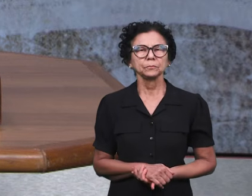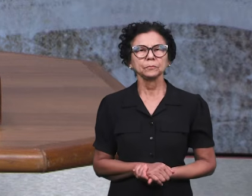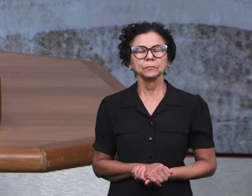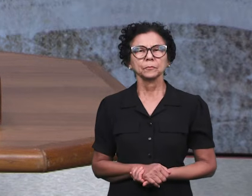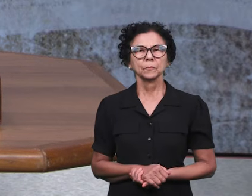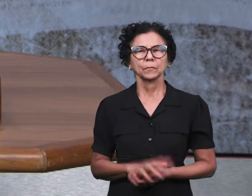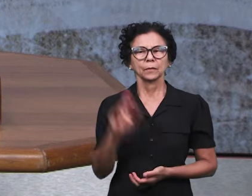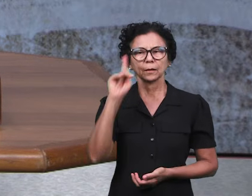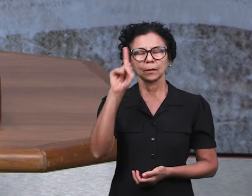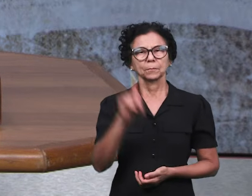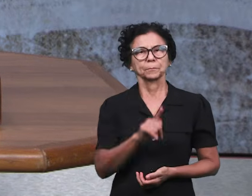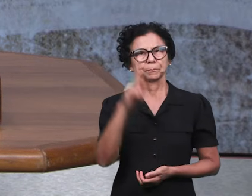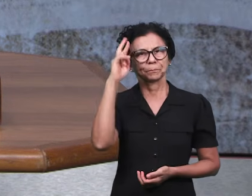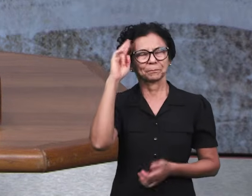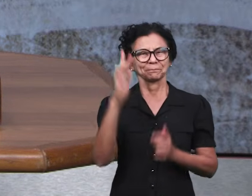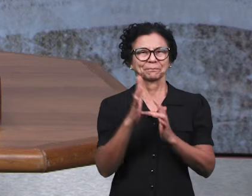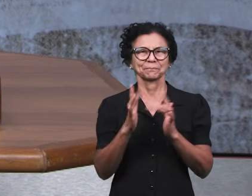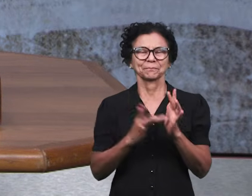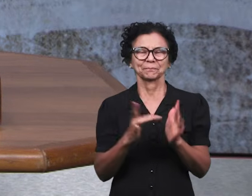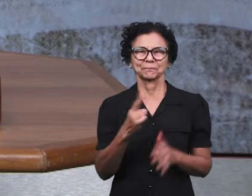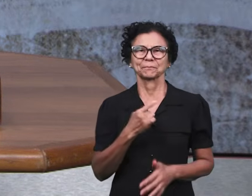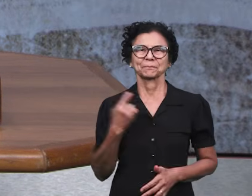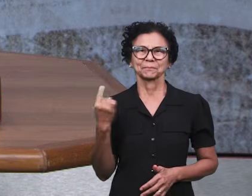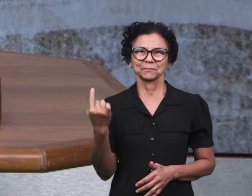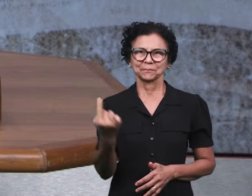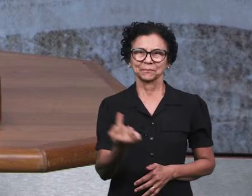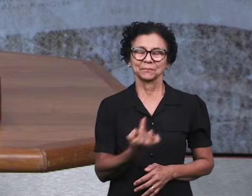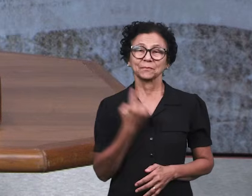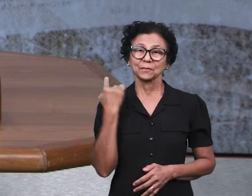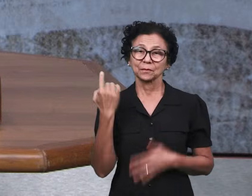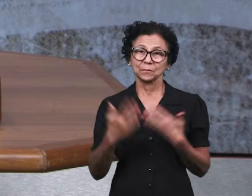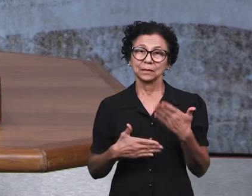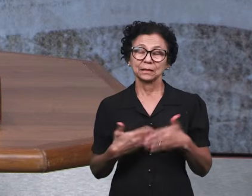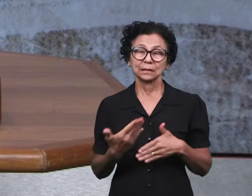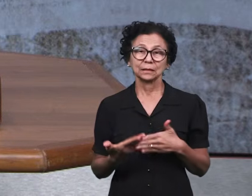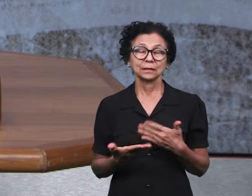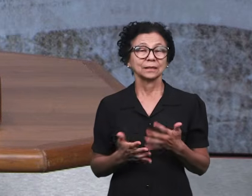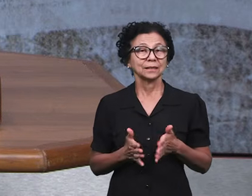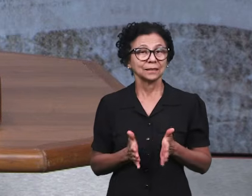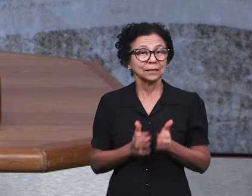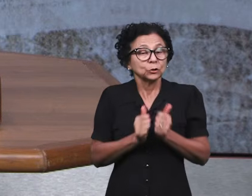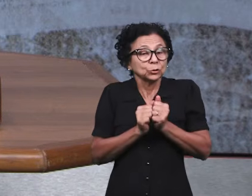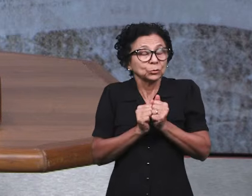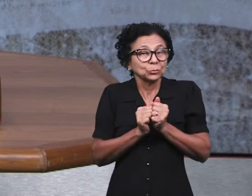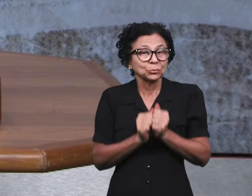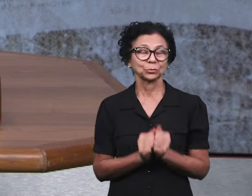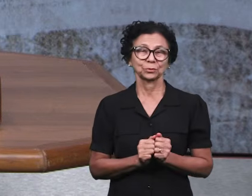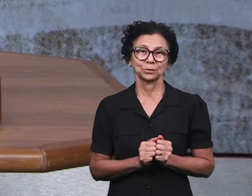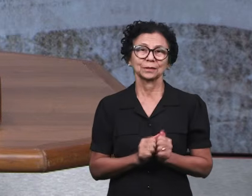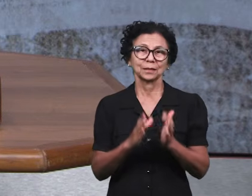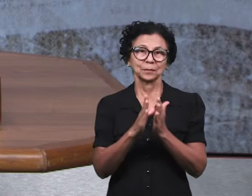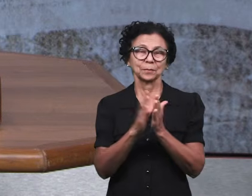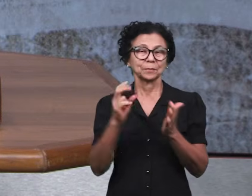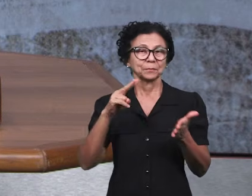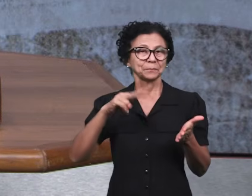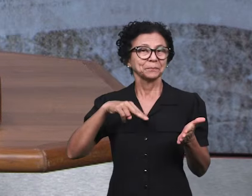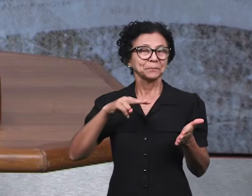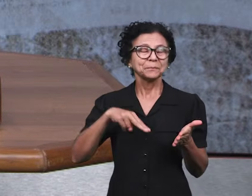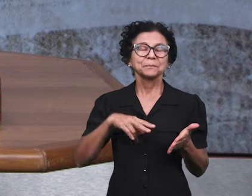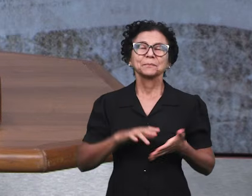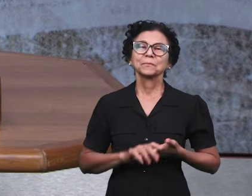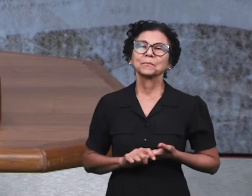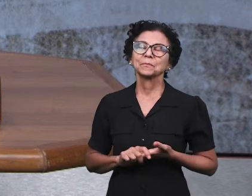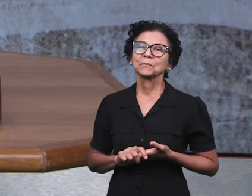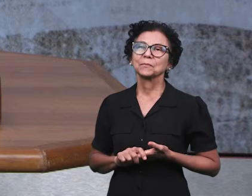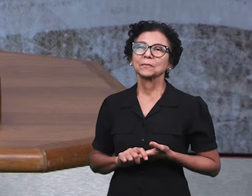paz do Senhor Jesus a todos, que alegria estarmos juntos no nosso programa Leitura da Bíblia. Nós temos